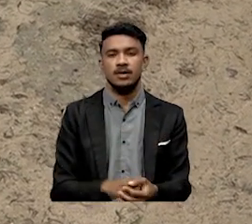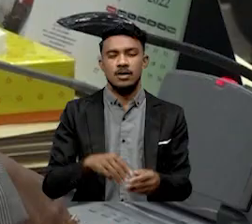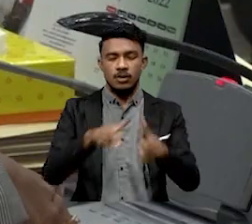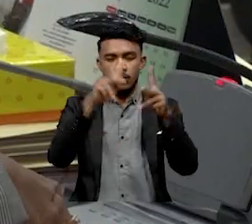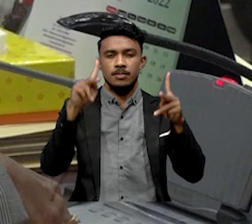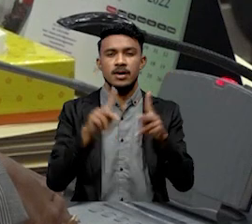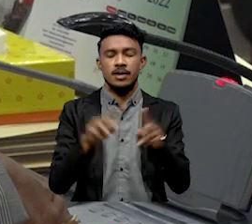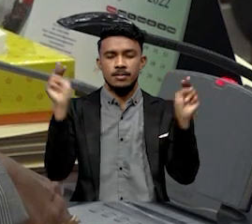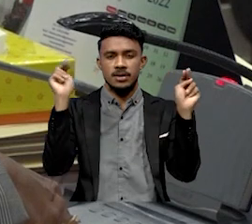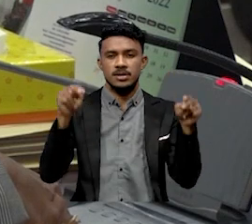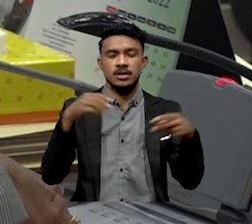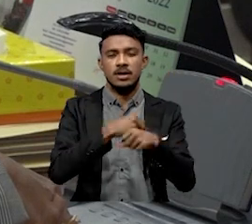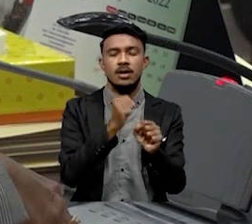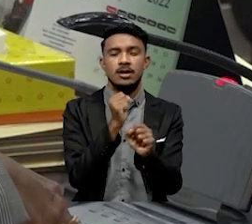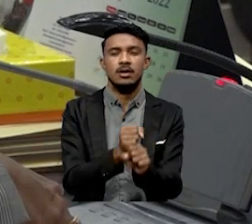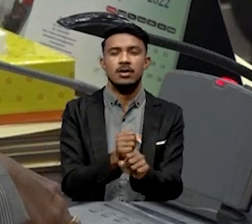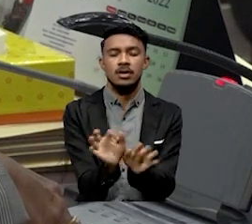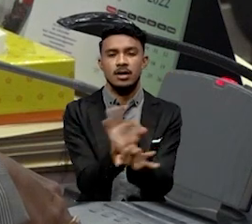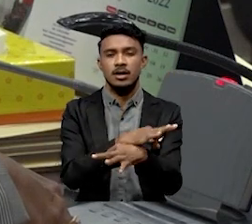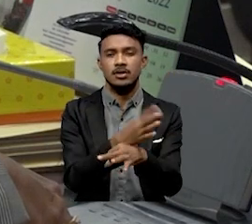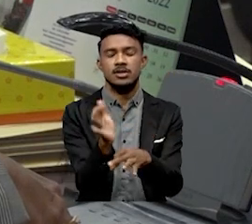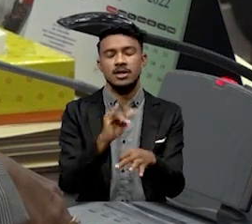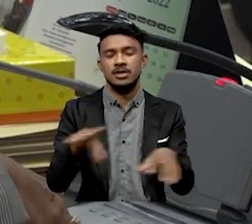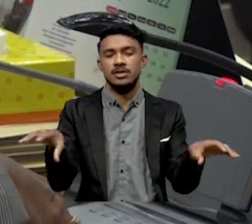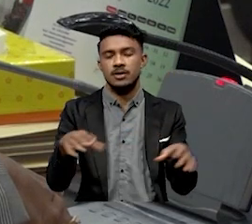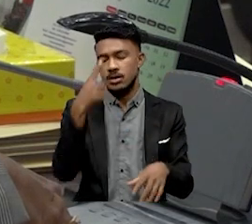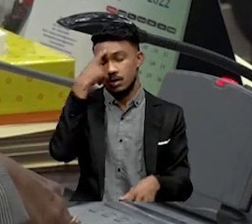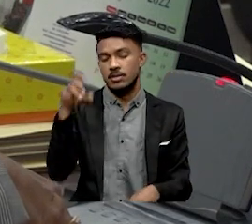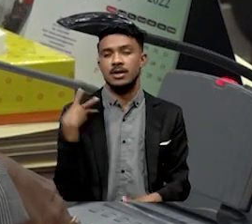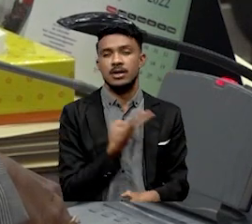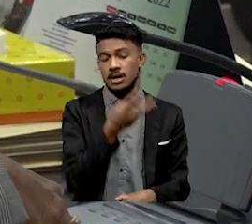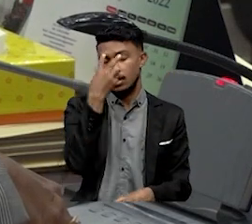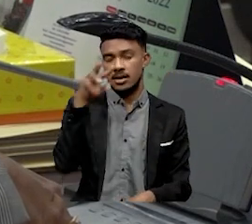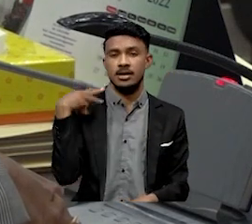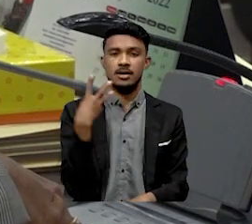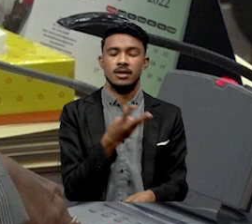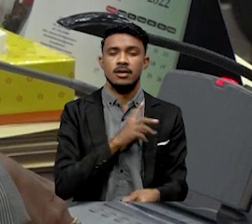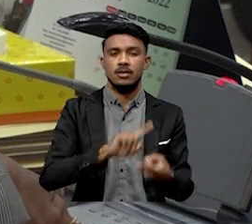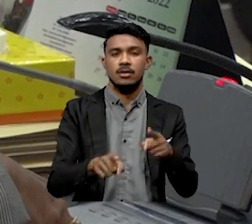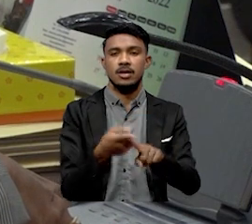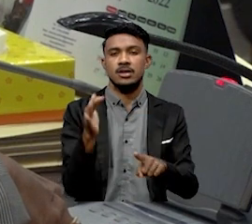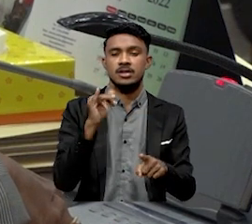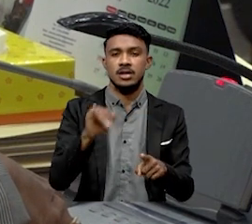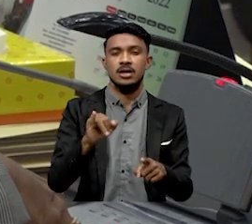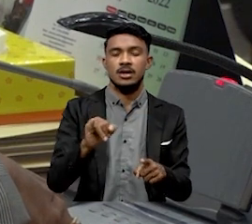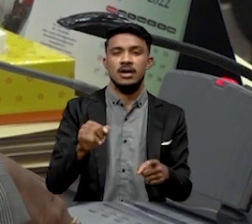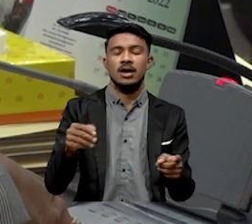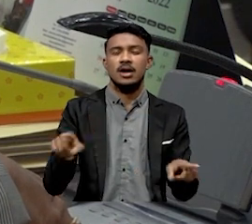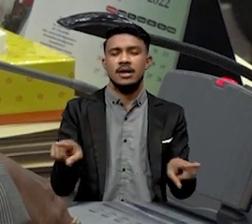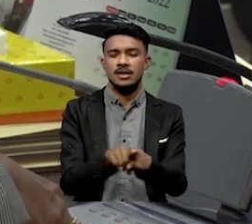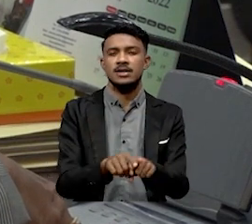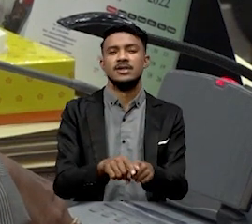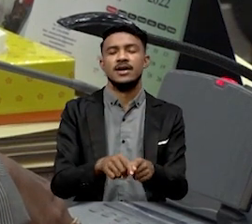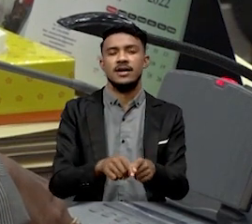halo gestão, adia ser gestão, também itarei, tenha malu ser ne, saitia fali lixo ou tu vai ir a ser ne serviço,